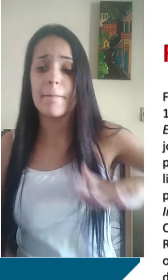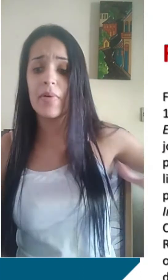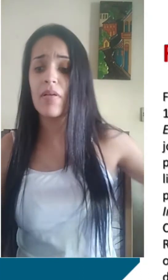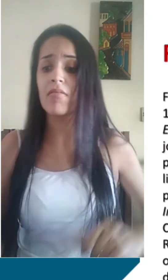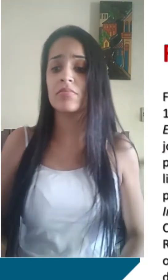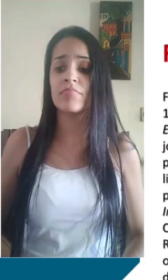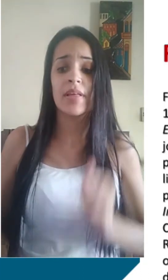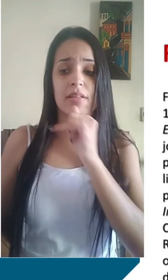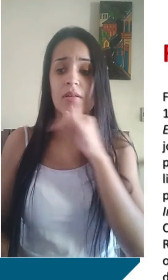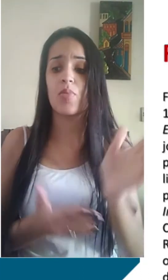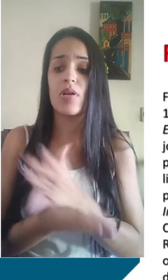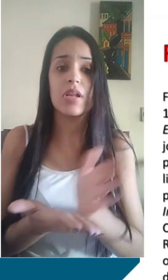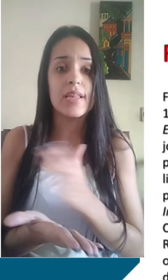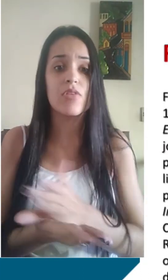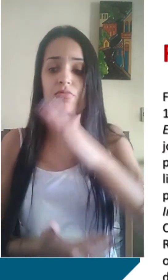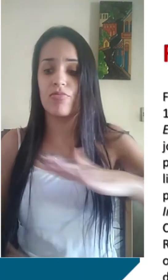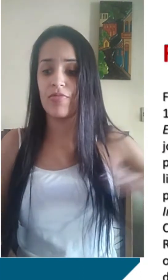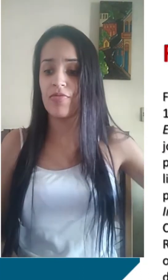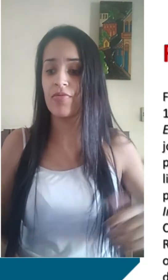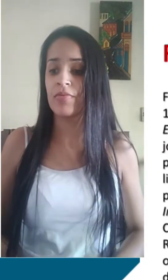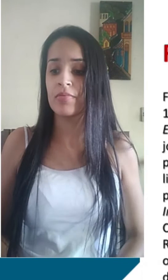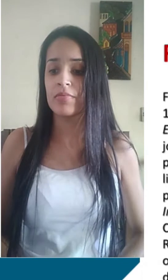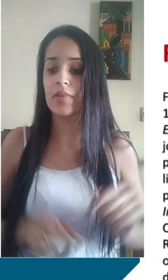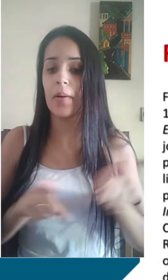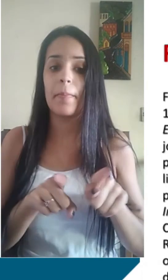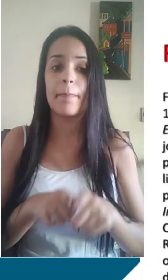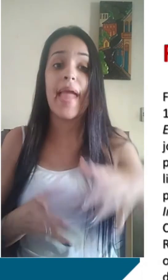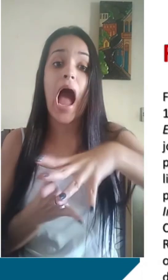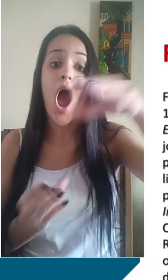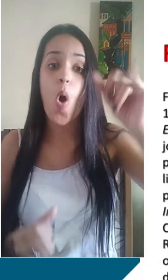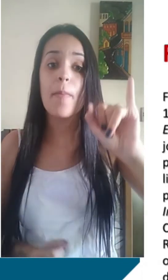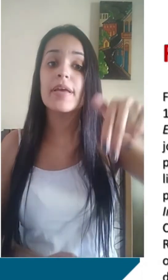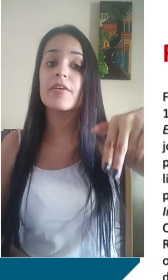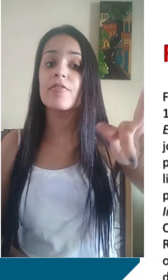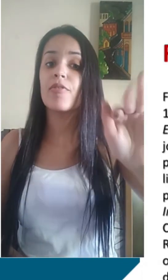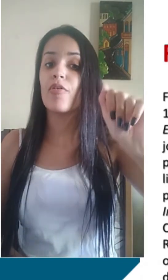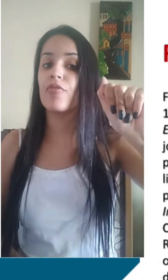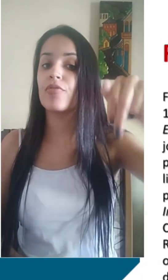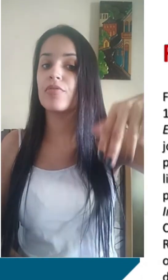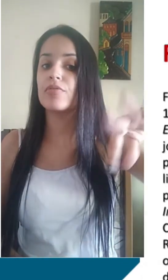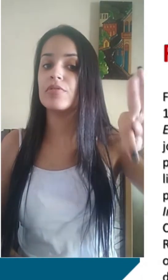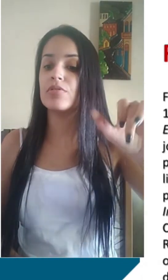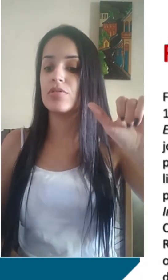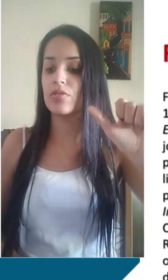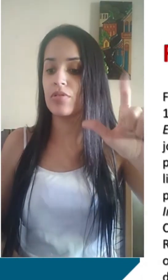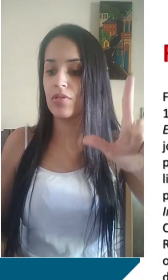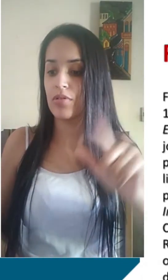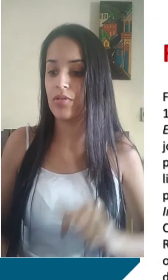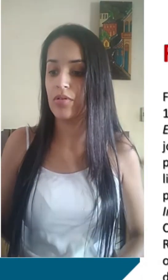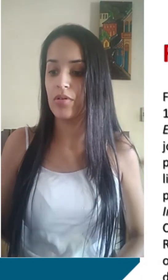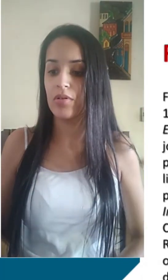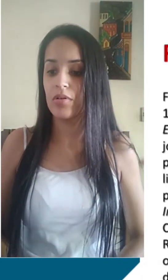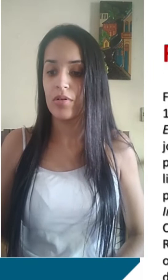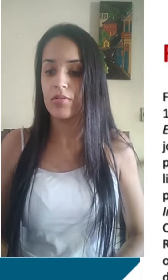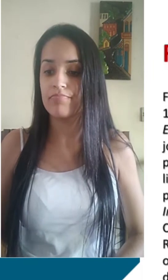torna-se membro efetivo do Comitê Central Brasileiro da Società Internazionale